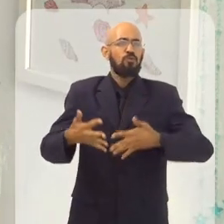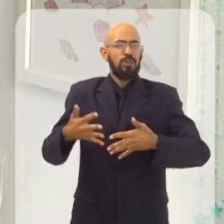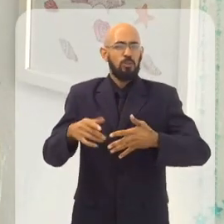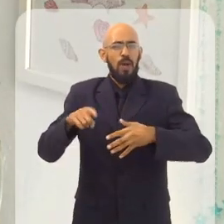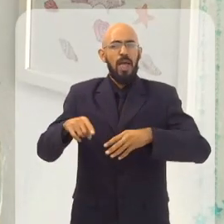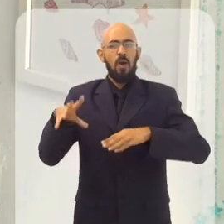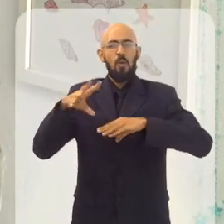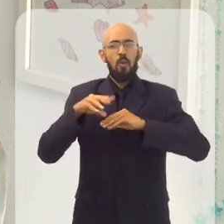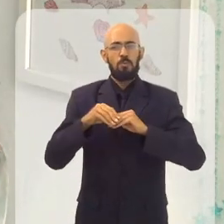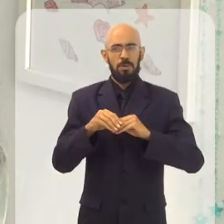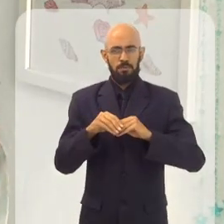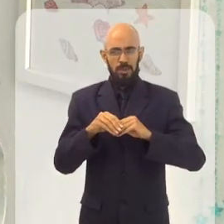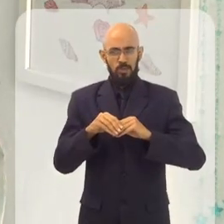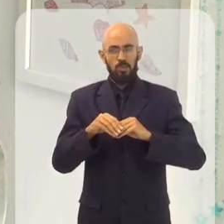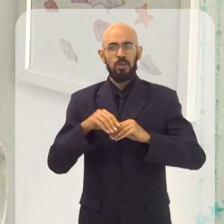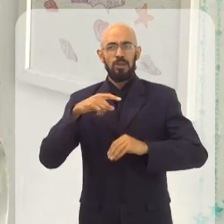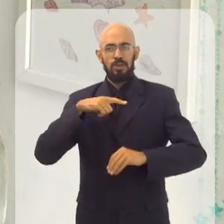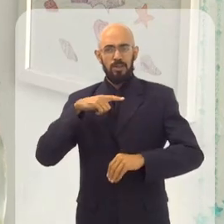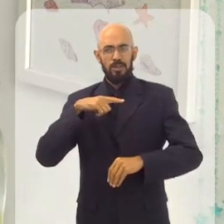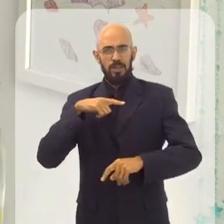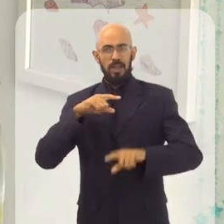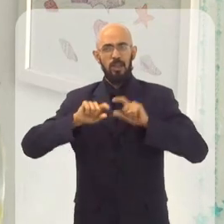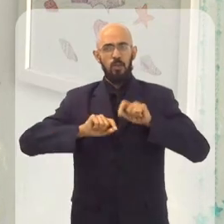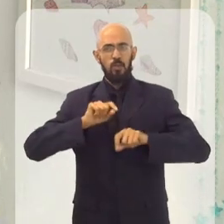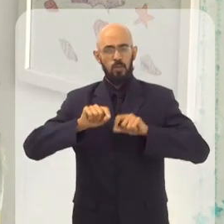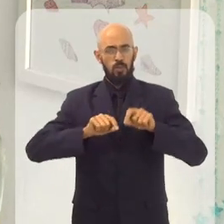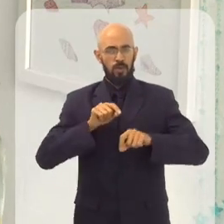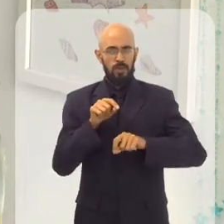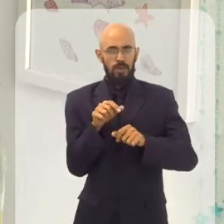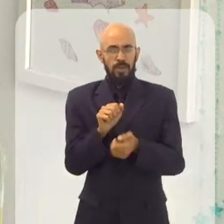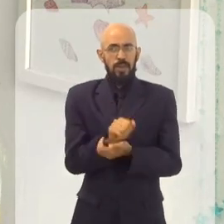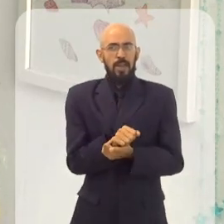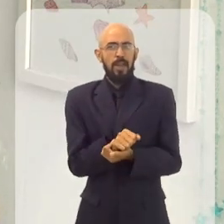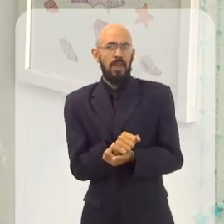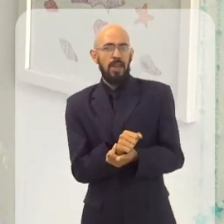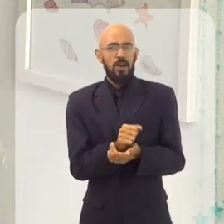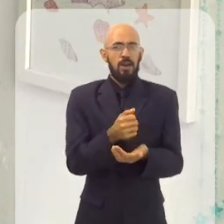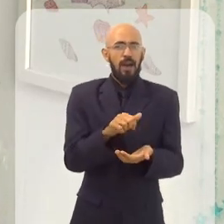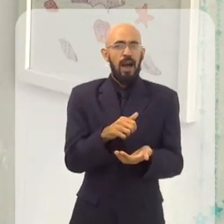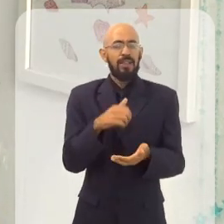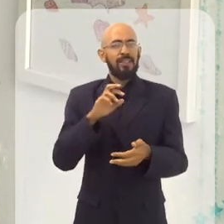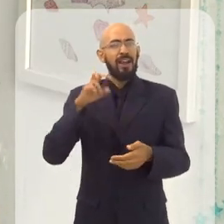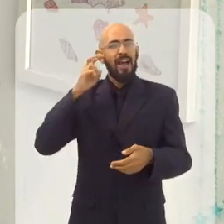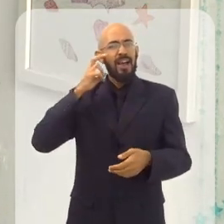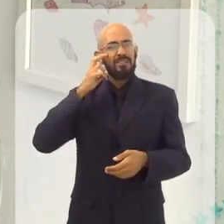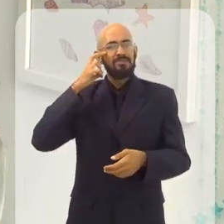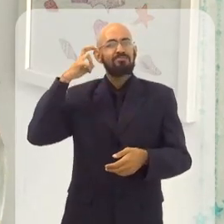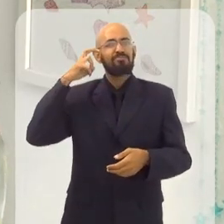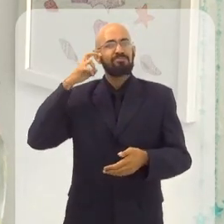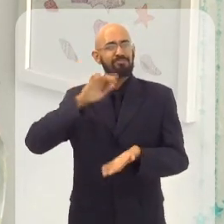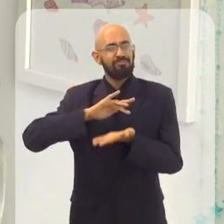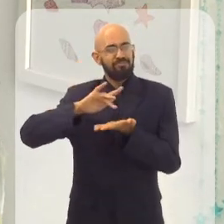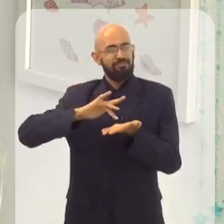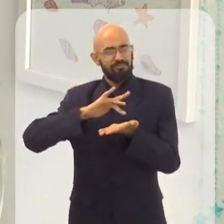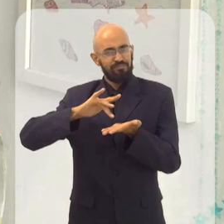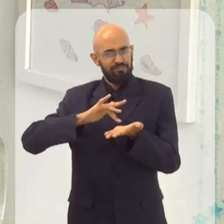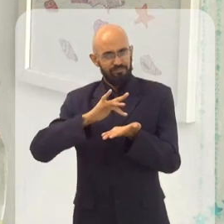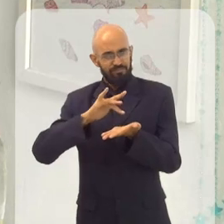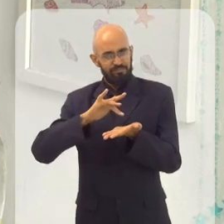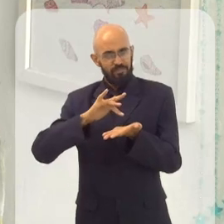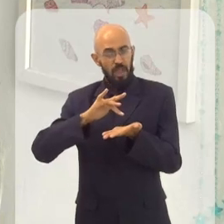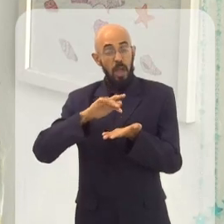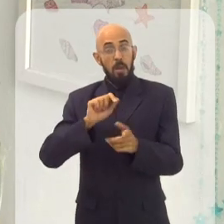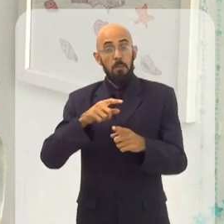né? Quer dizer, tem etnia cigana, raça cigana, e tem encantaria cigana, tradição religiosa dos ciganos. Porque uma